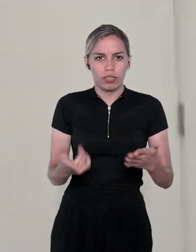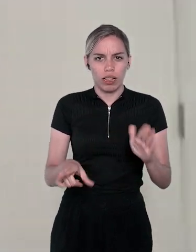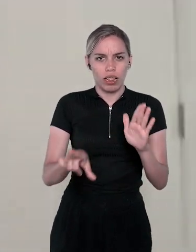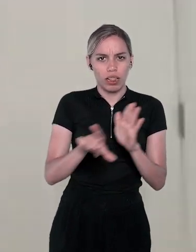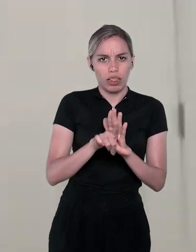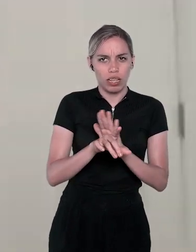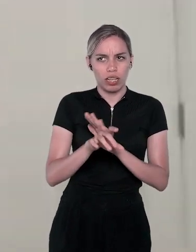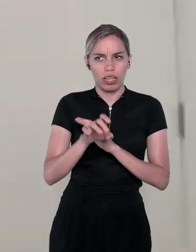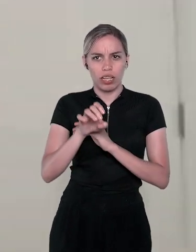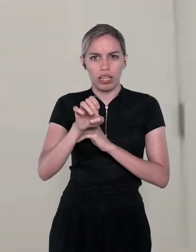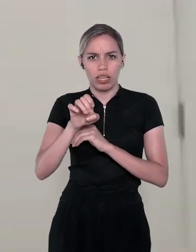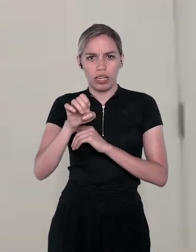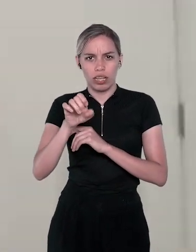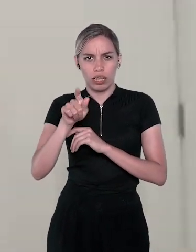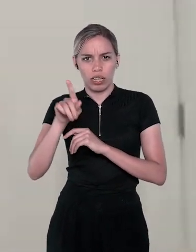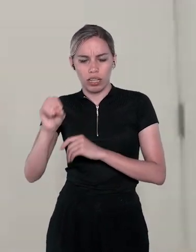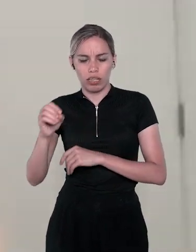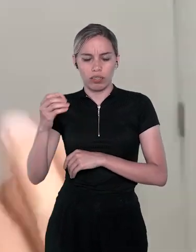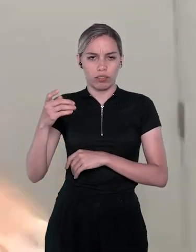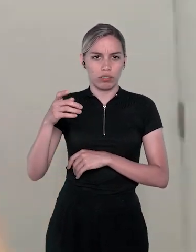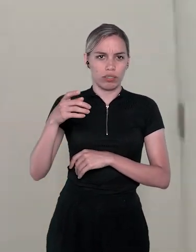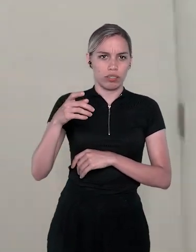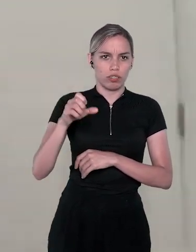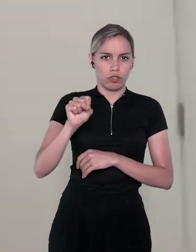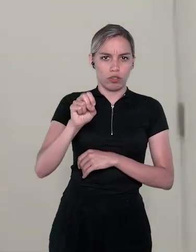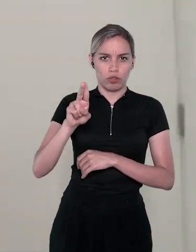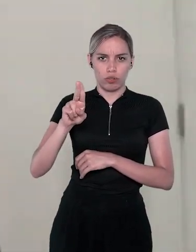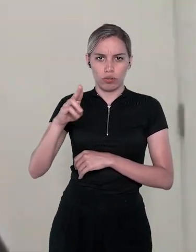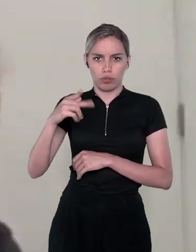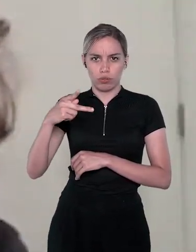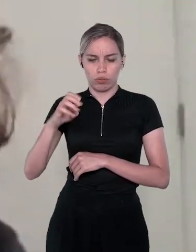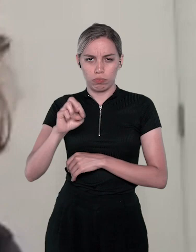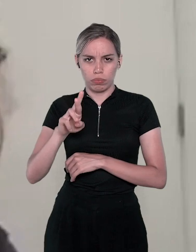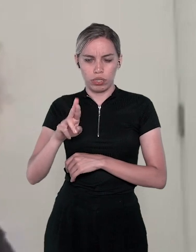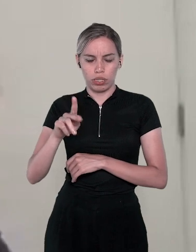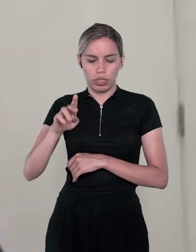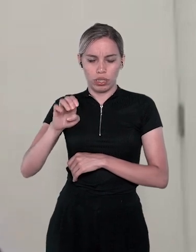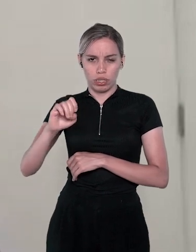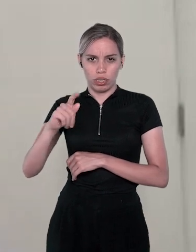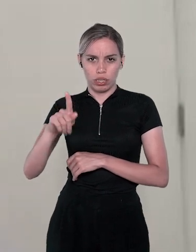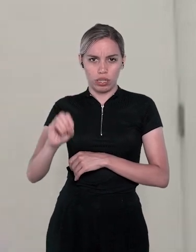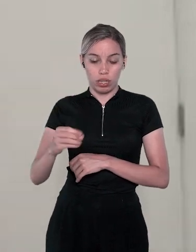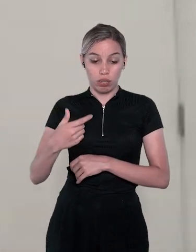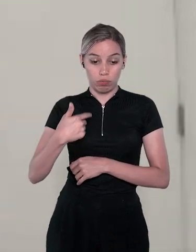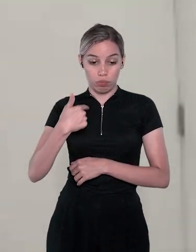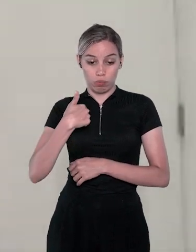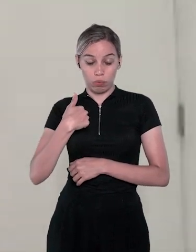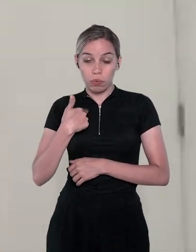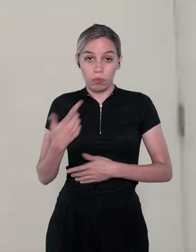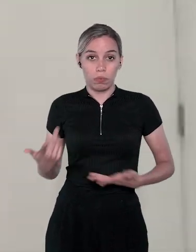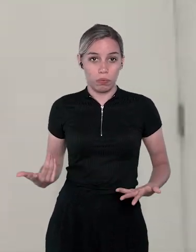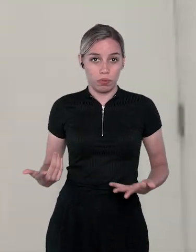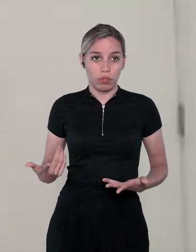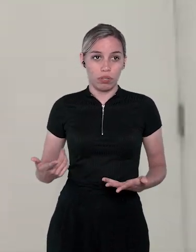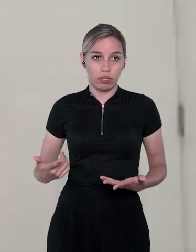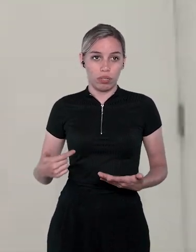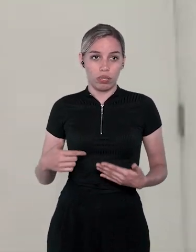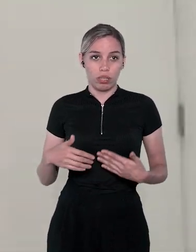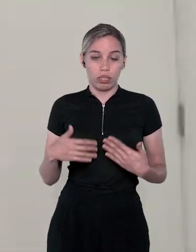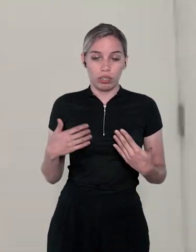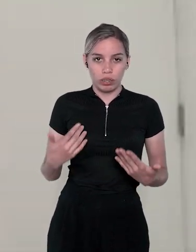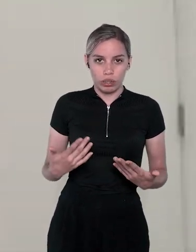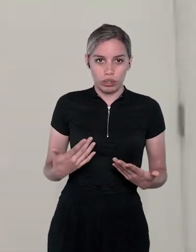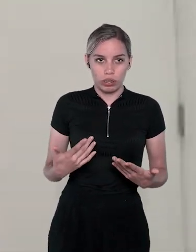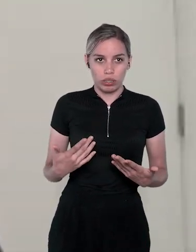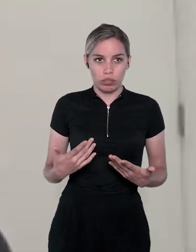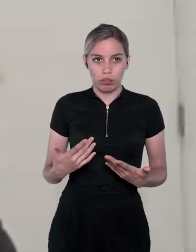outro, ego, superego, né? O eu, über, e toda essa ideia de que você vai limitar